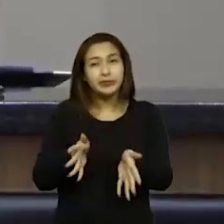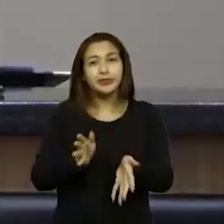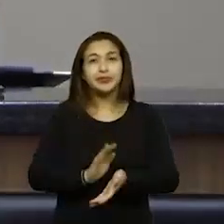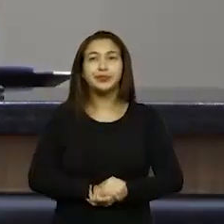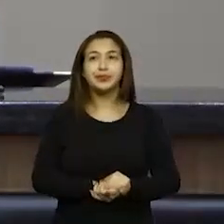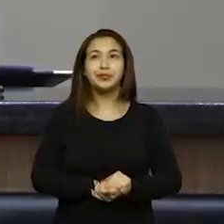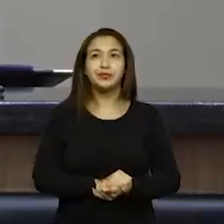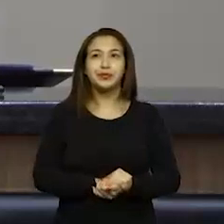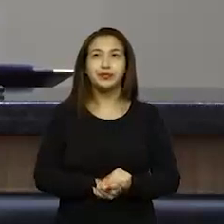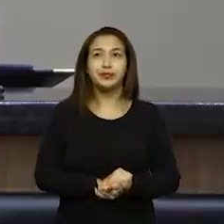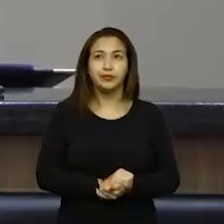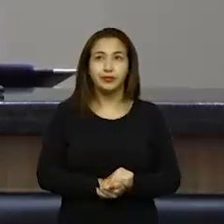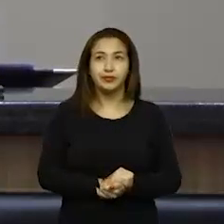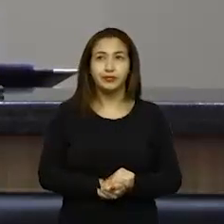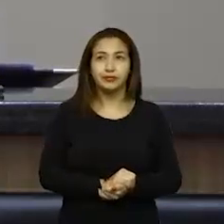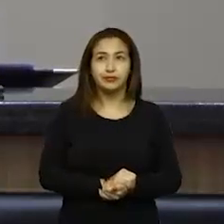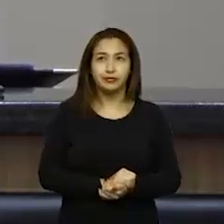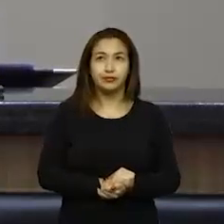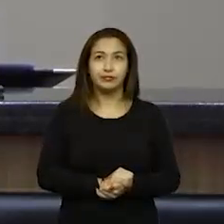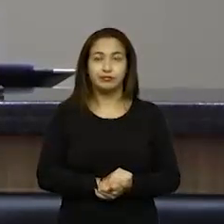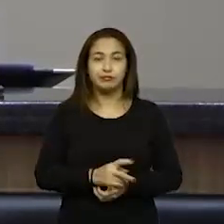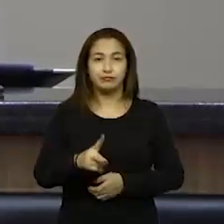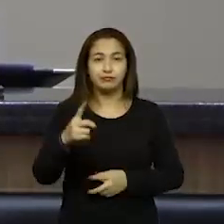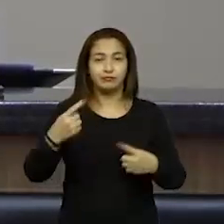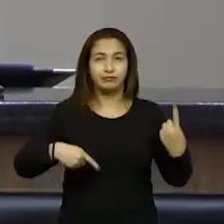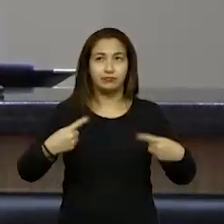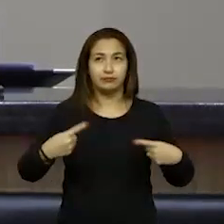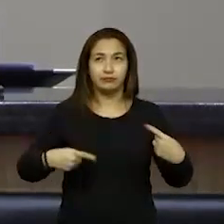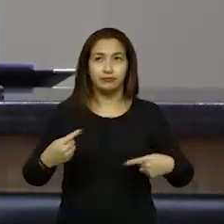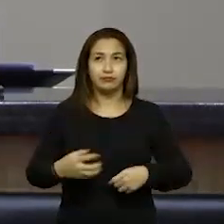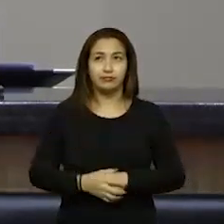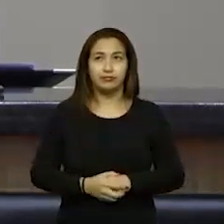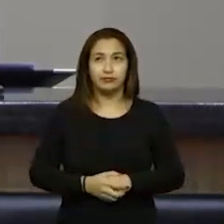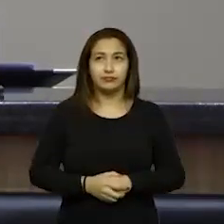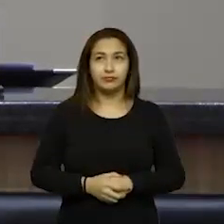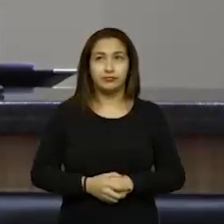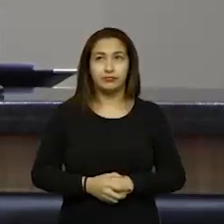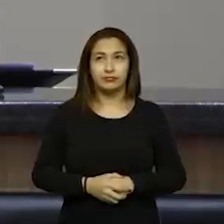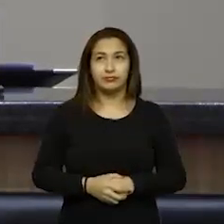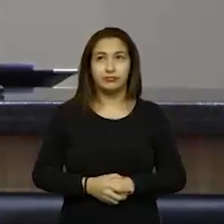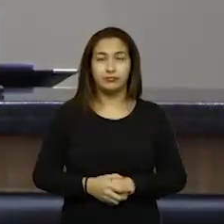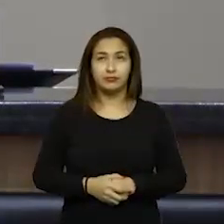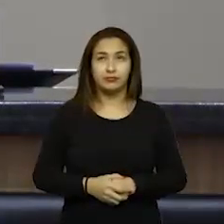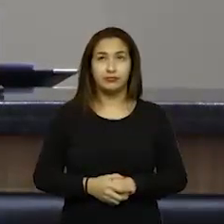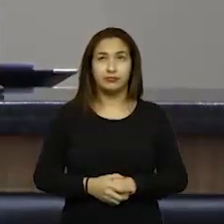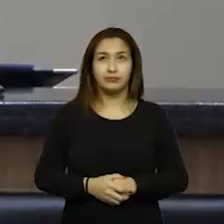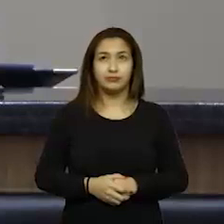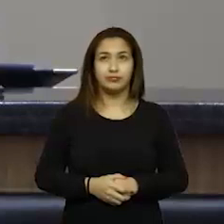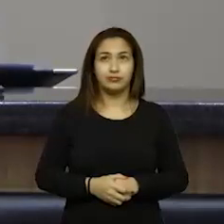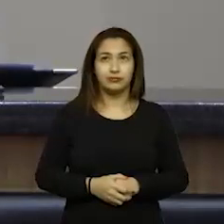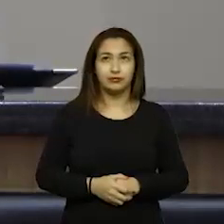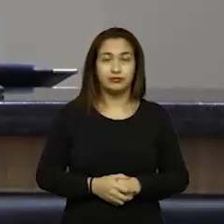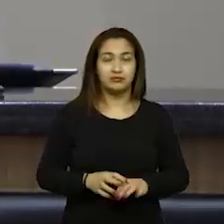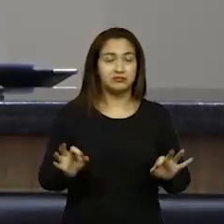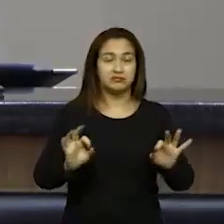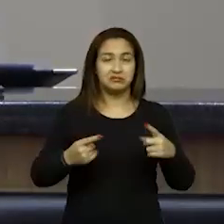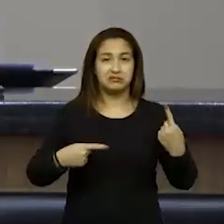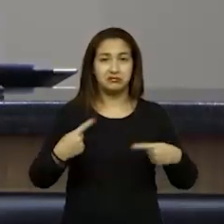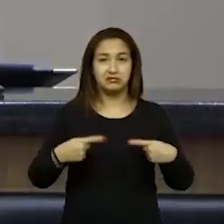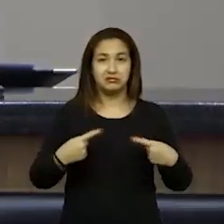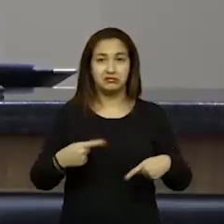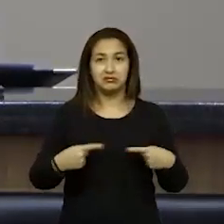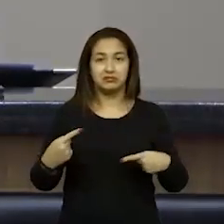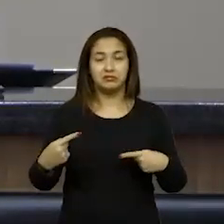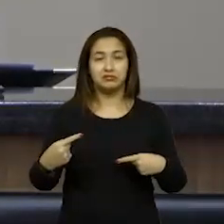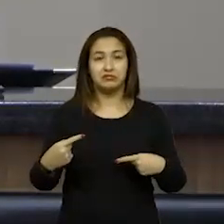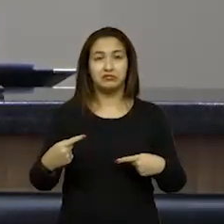Obrigado ao deputado Sargento Lima. Continue a discussão. A moção 329. Não havendo mais quem queira